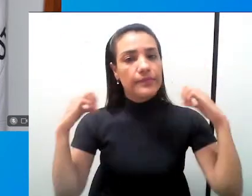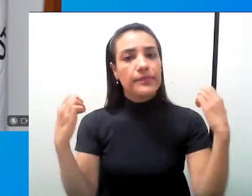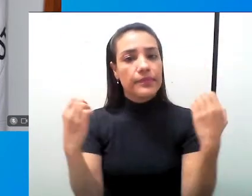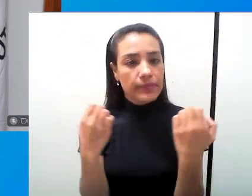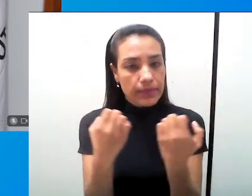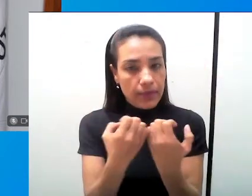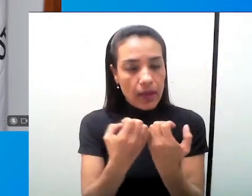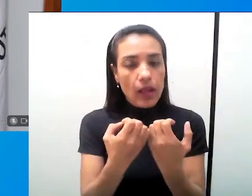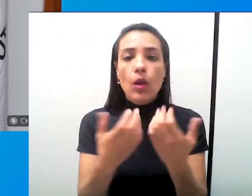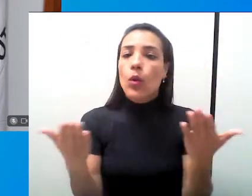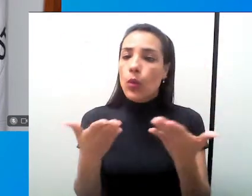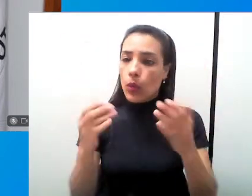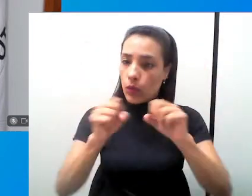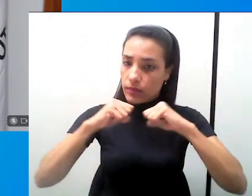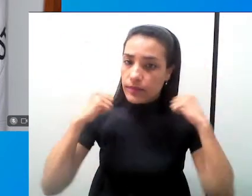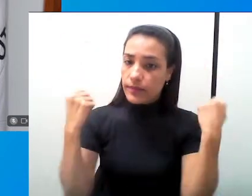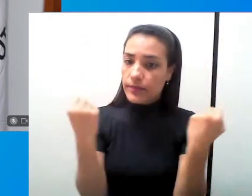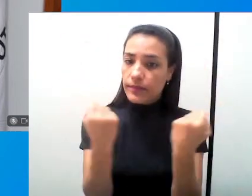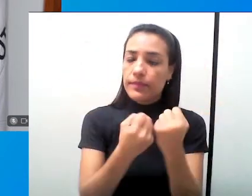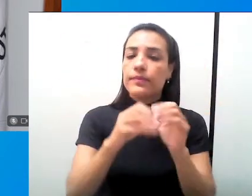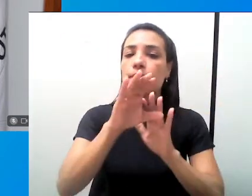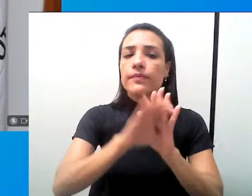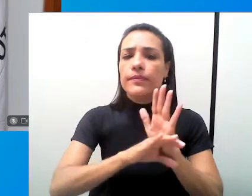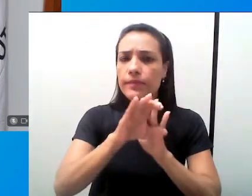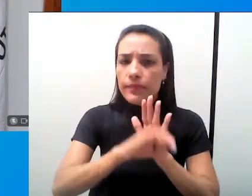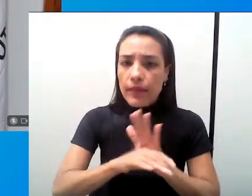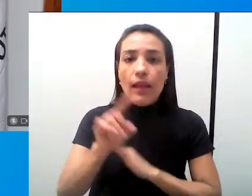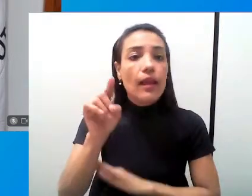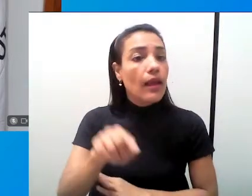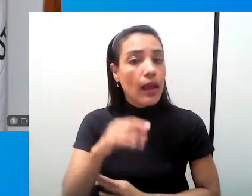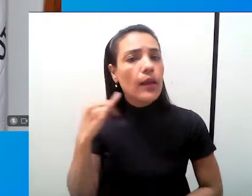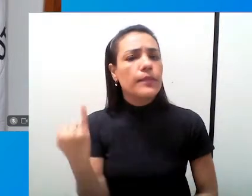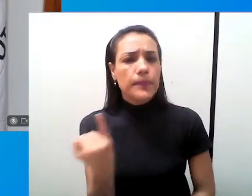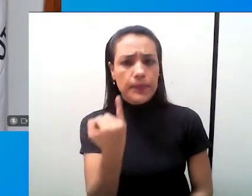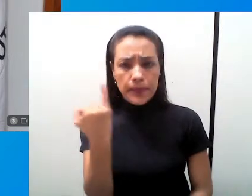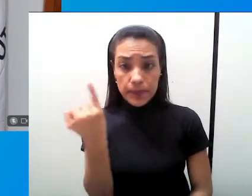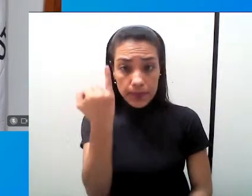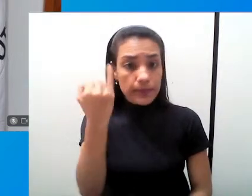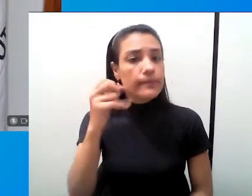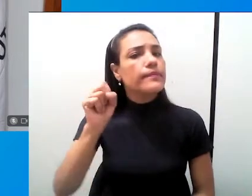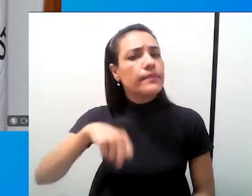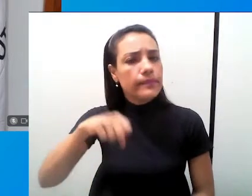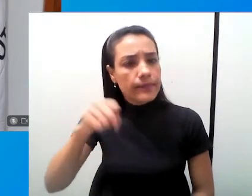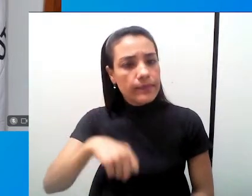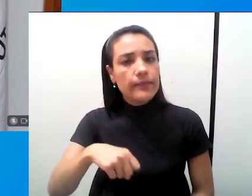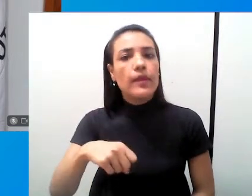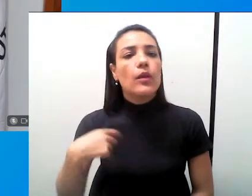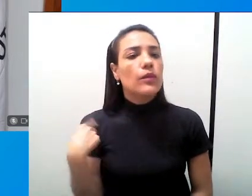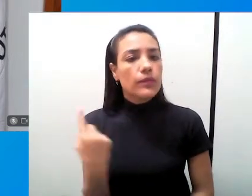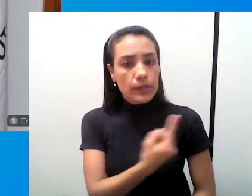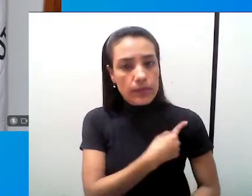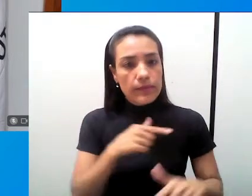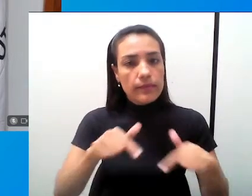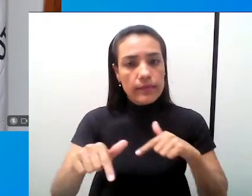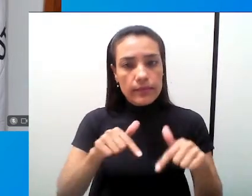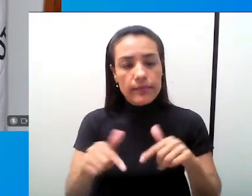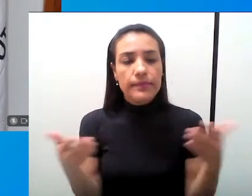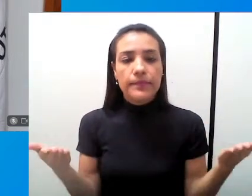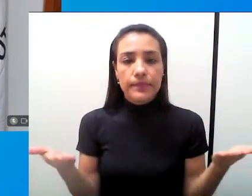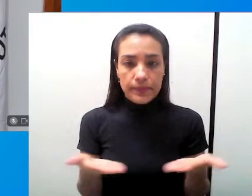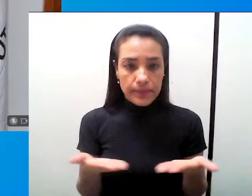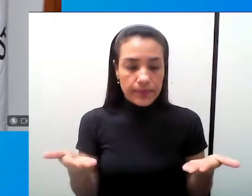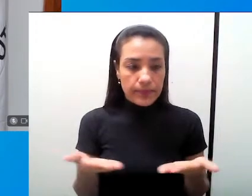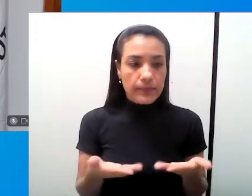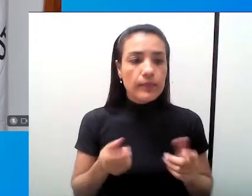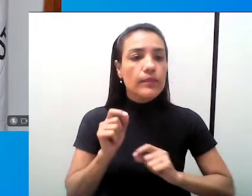É um ponto alto, sim, de todo esse trabalho, né? E agora a gente vai poder conhecer outras experiências,